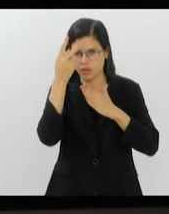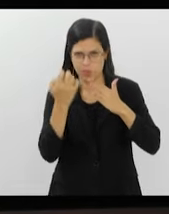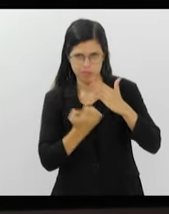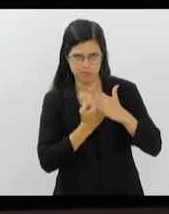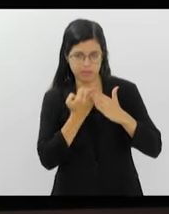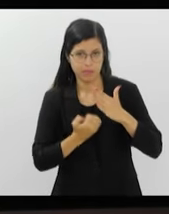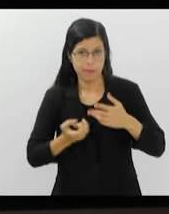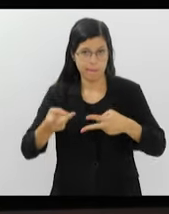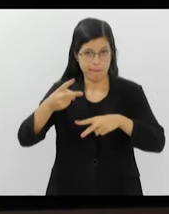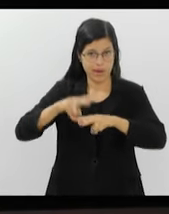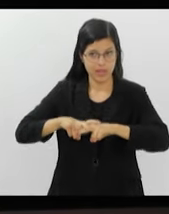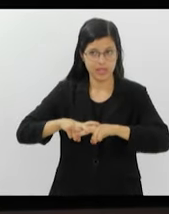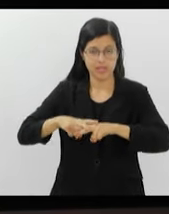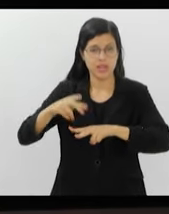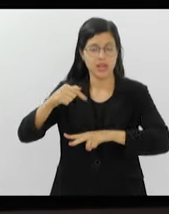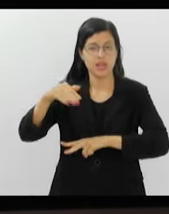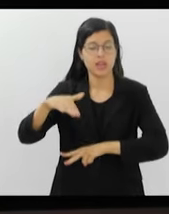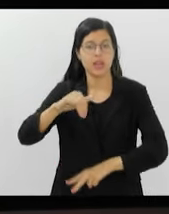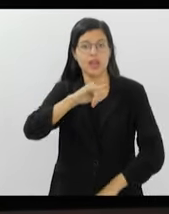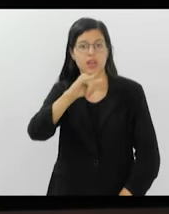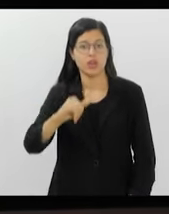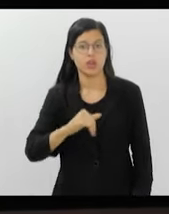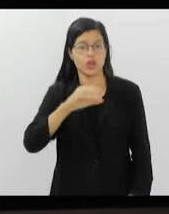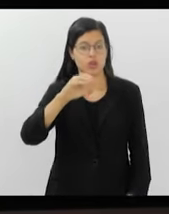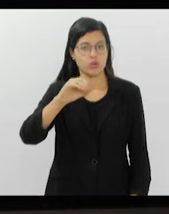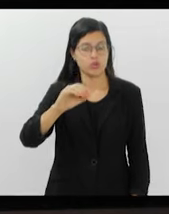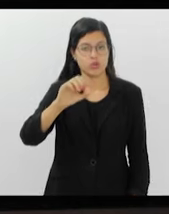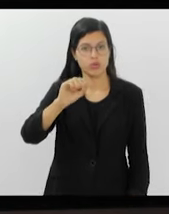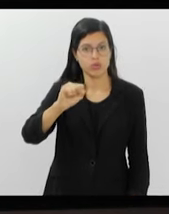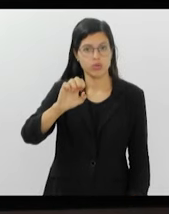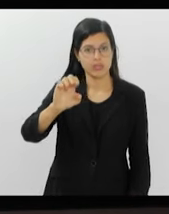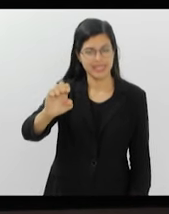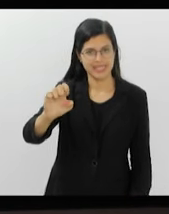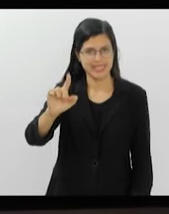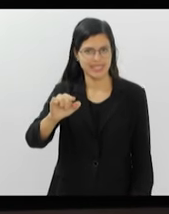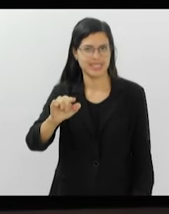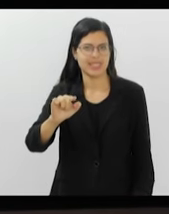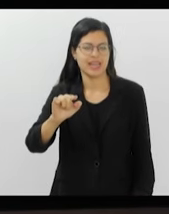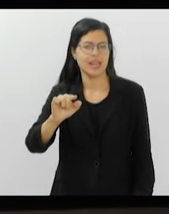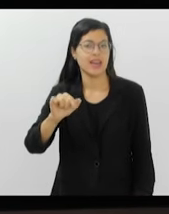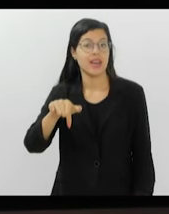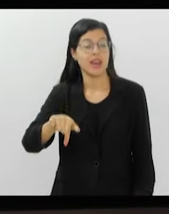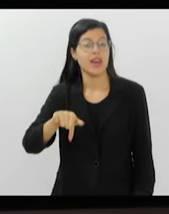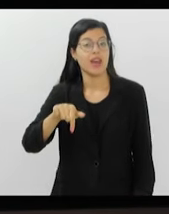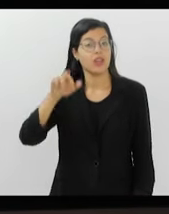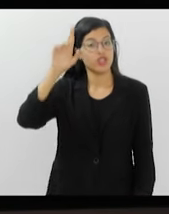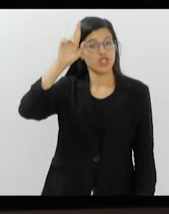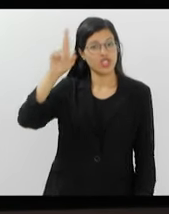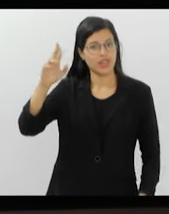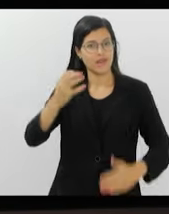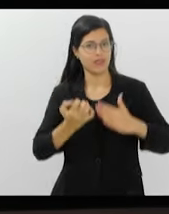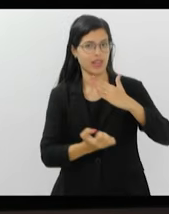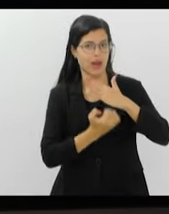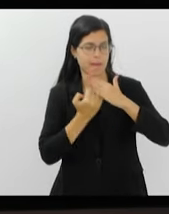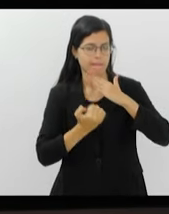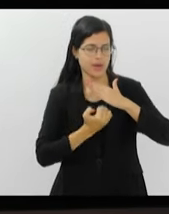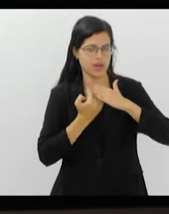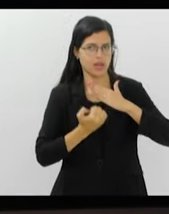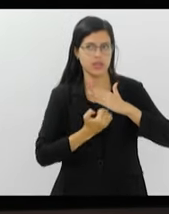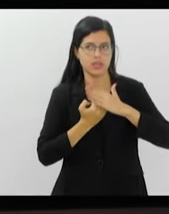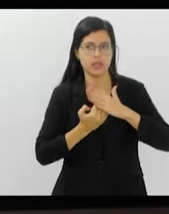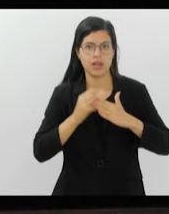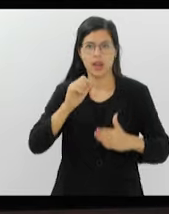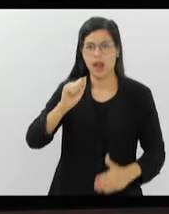aqui ó José Wagner dono da empresa